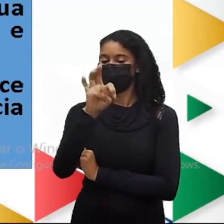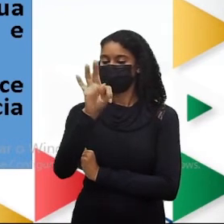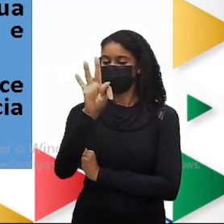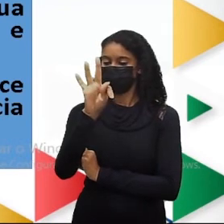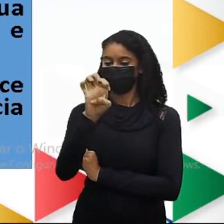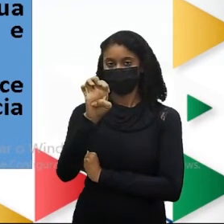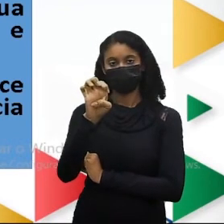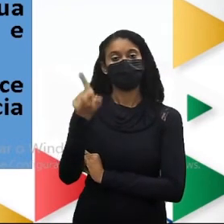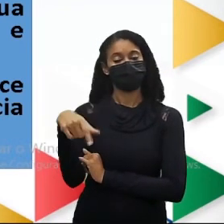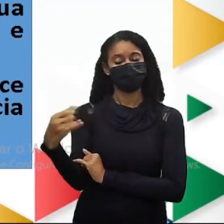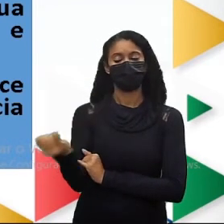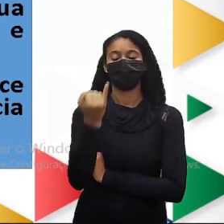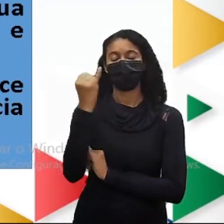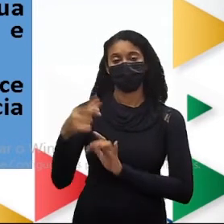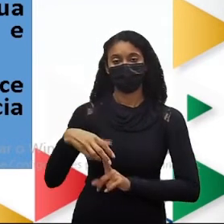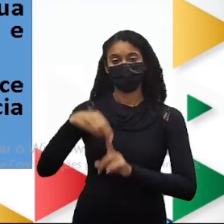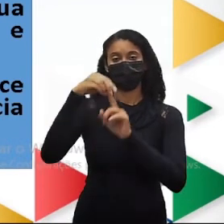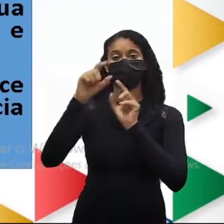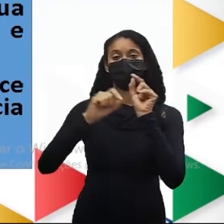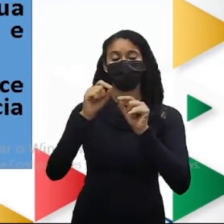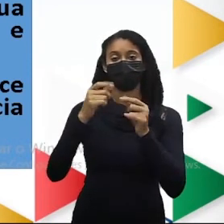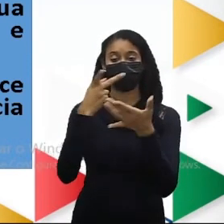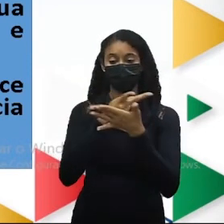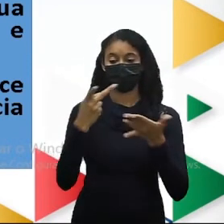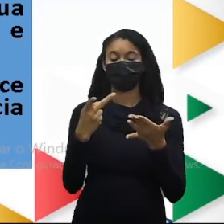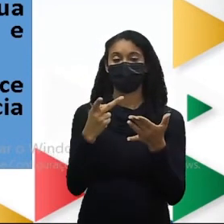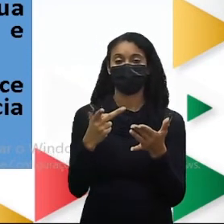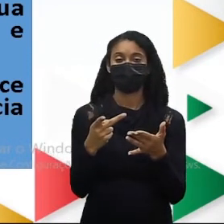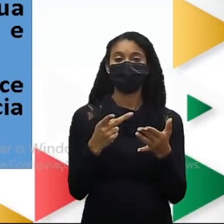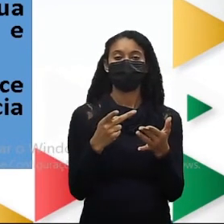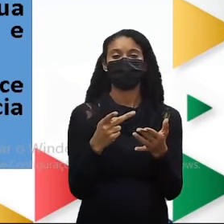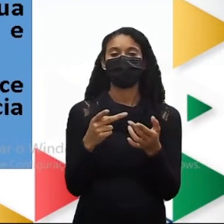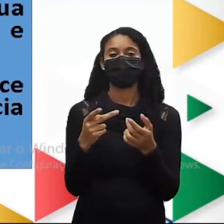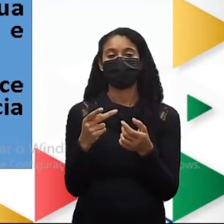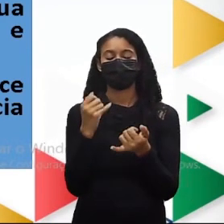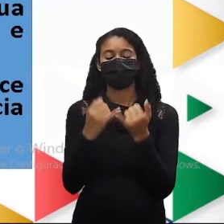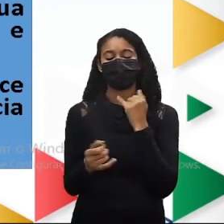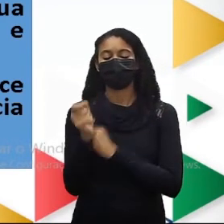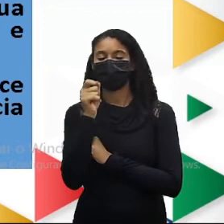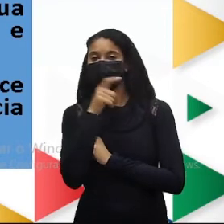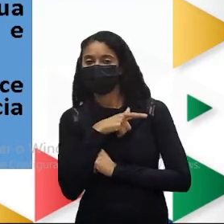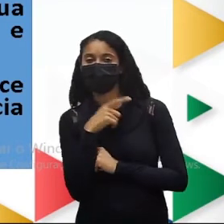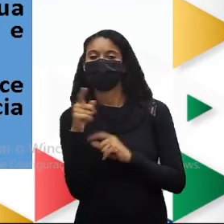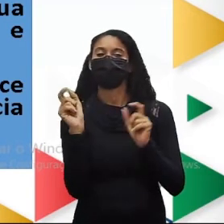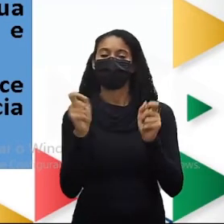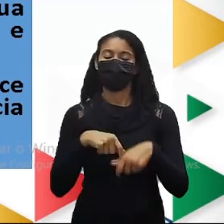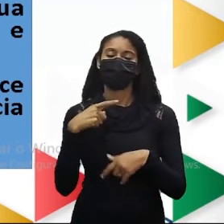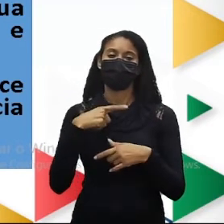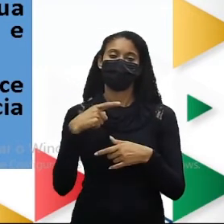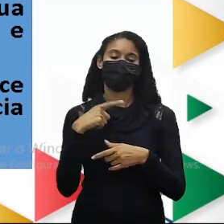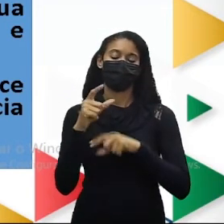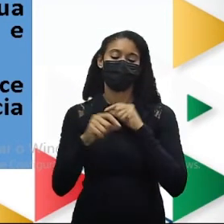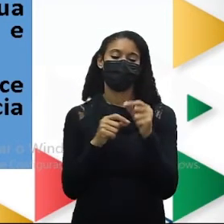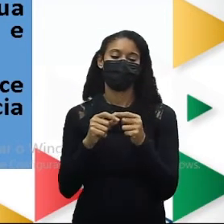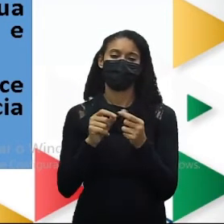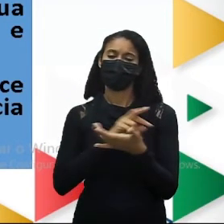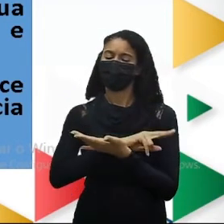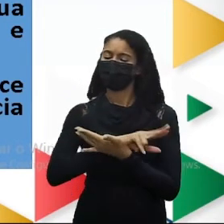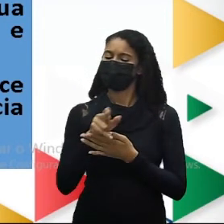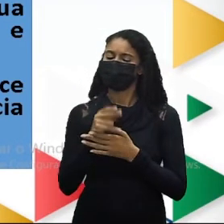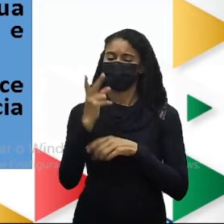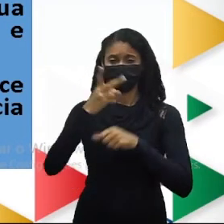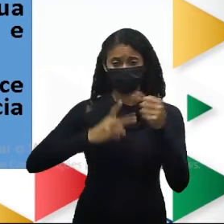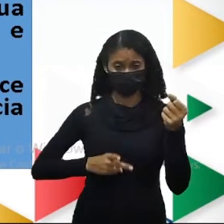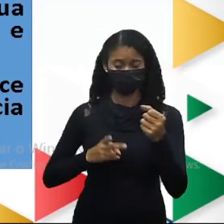linguístico acontece no teor de deboche e pode gerar diversos tipos de violência verbal, física